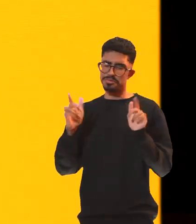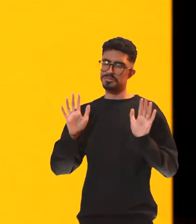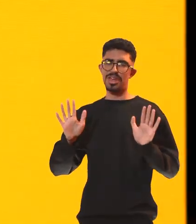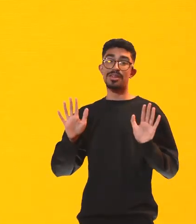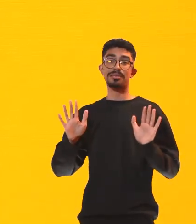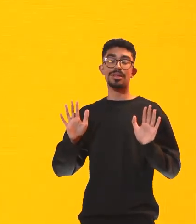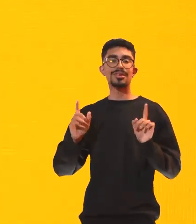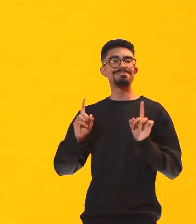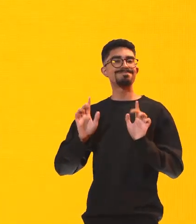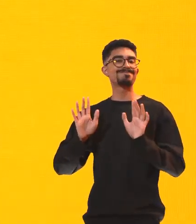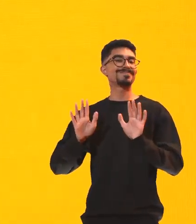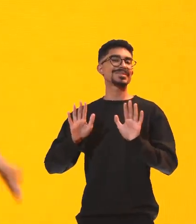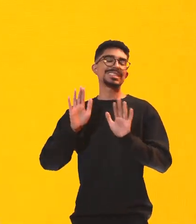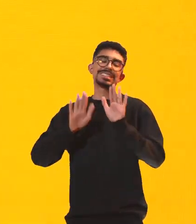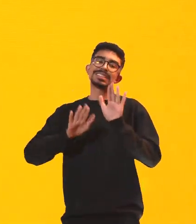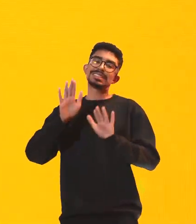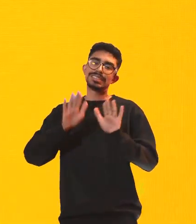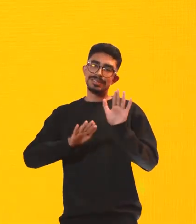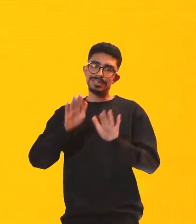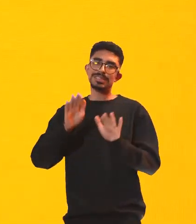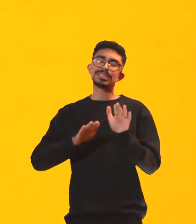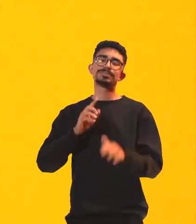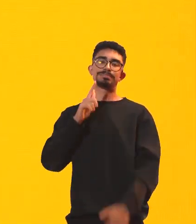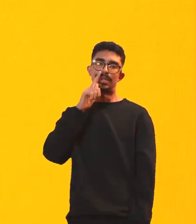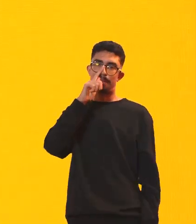Lugares que você não deveria estar fazendo o que está fazendo.